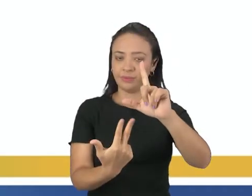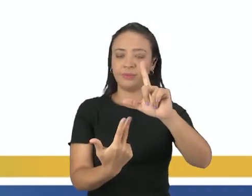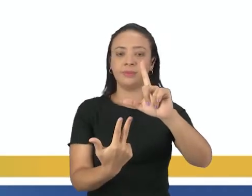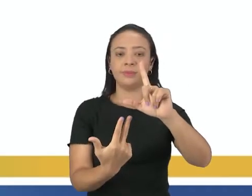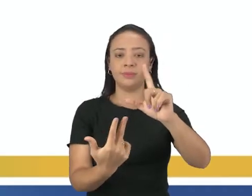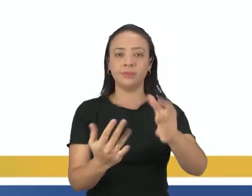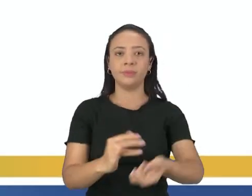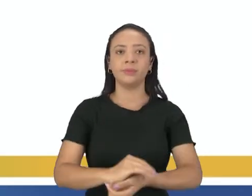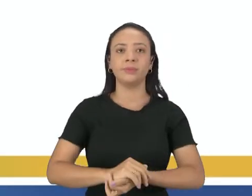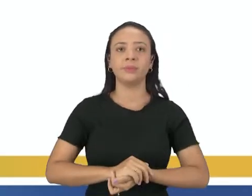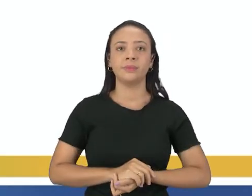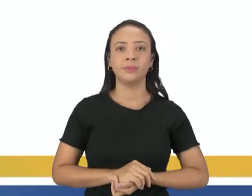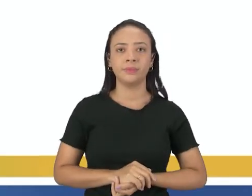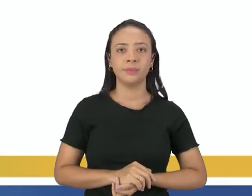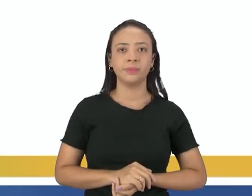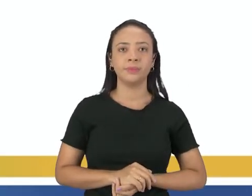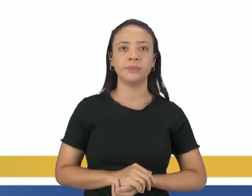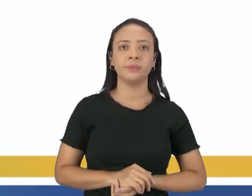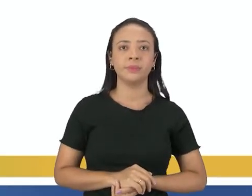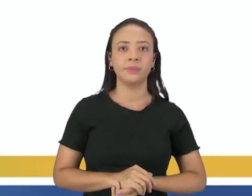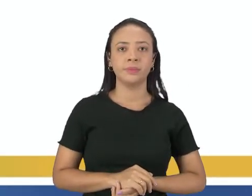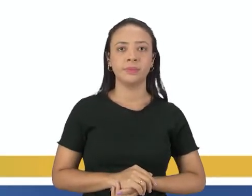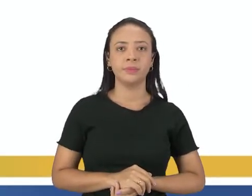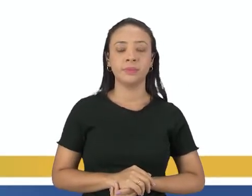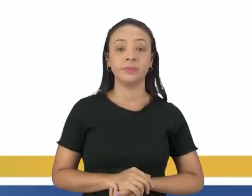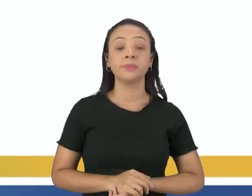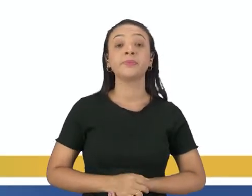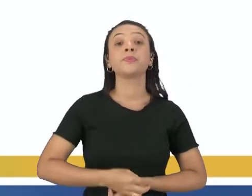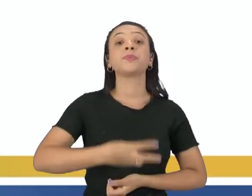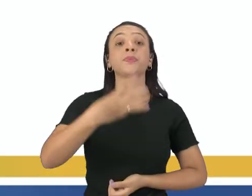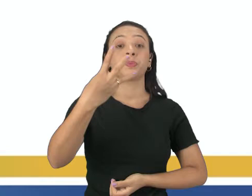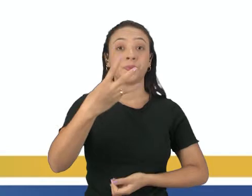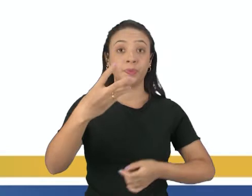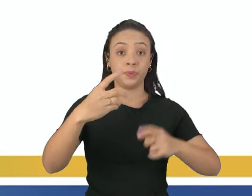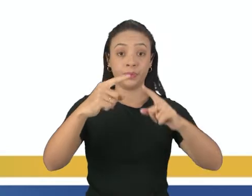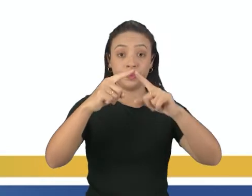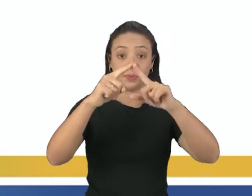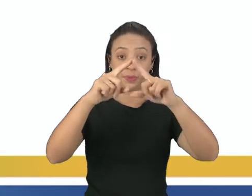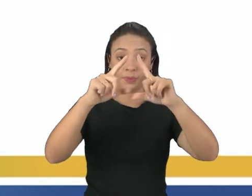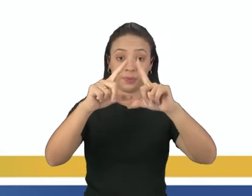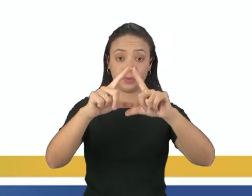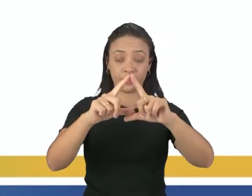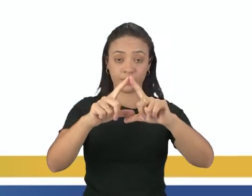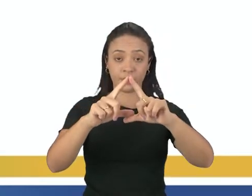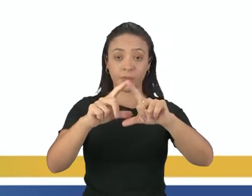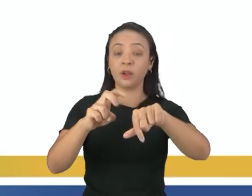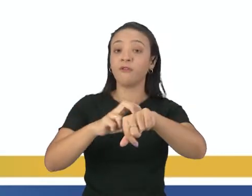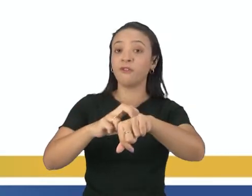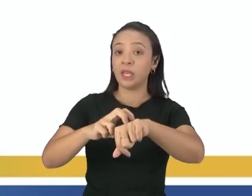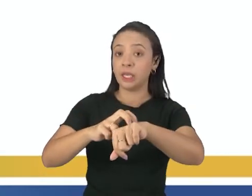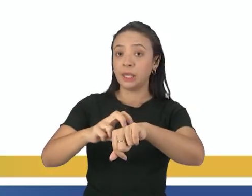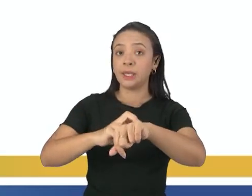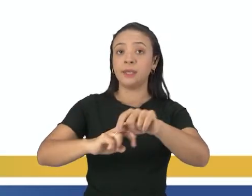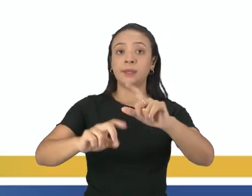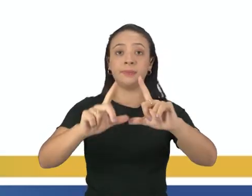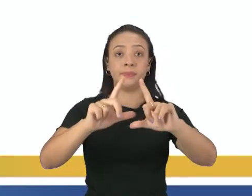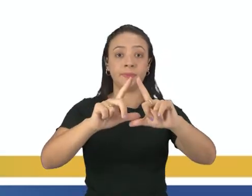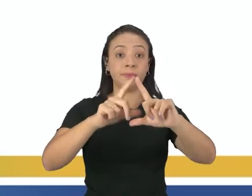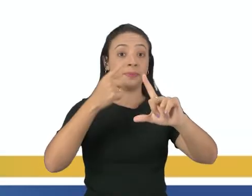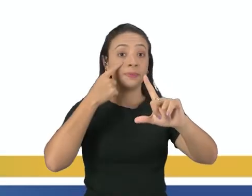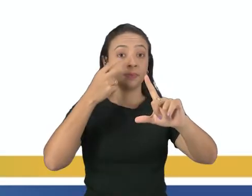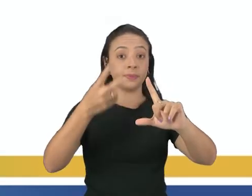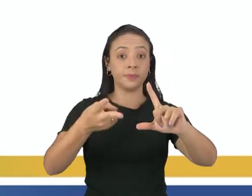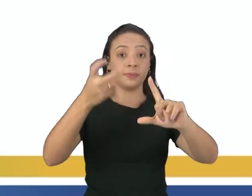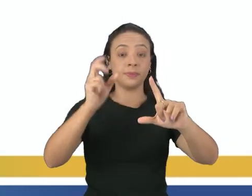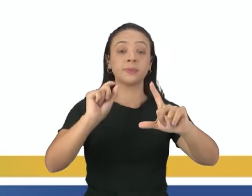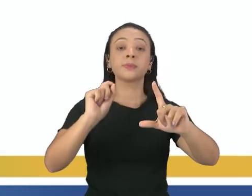os lados possuem a mesma medida. No terceiro triângulo aí, que é o triângulo que está destacado em verde,